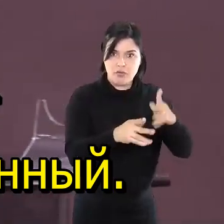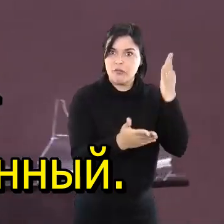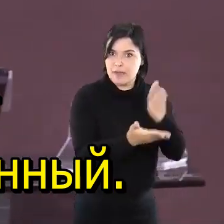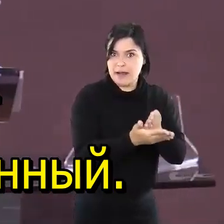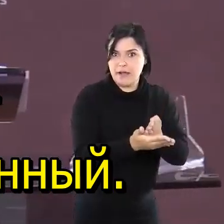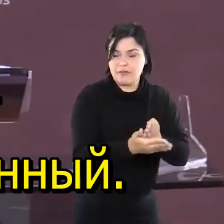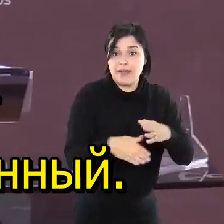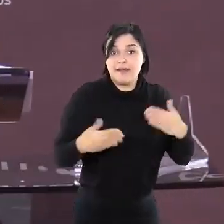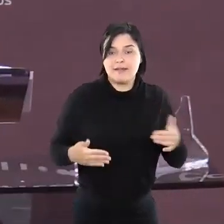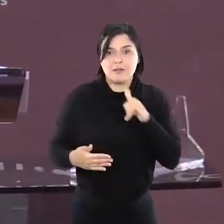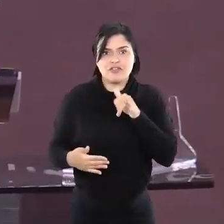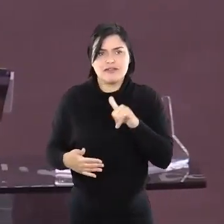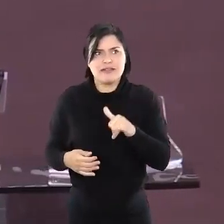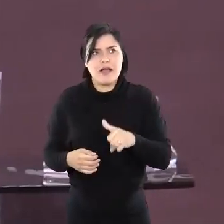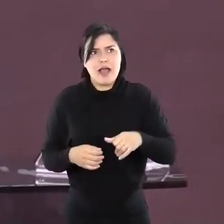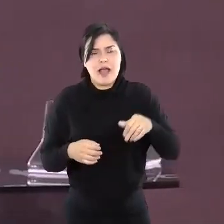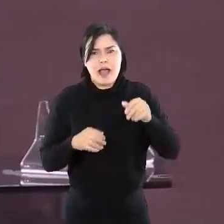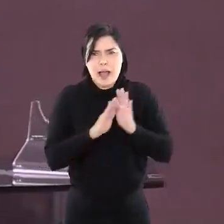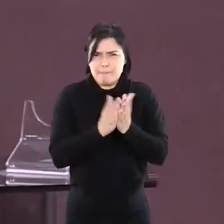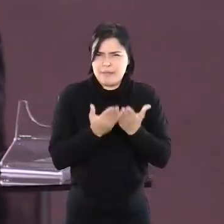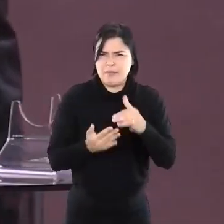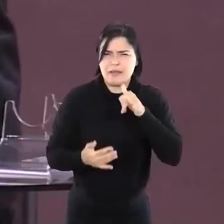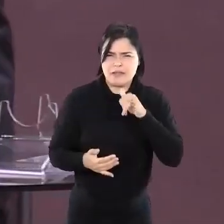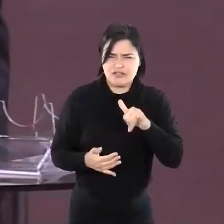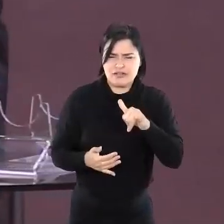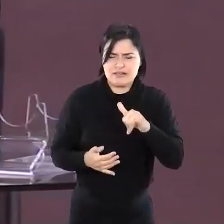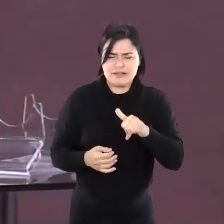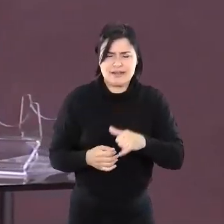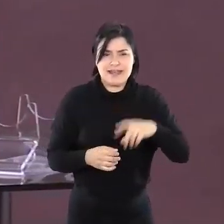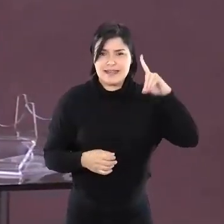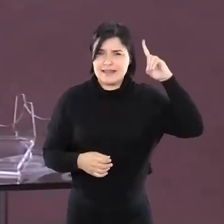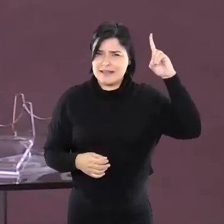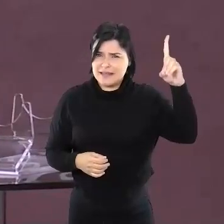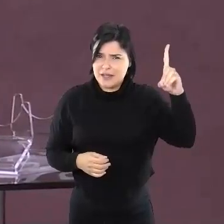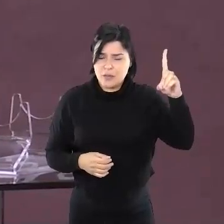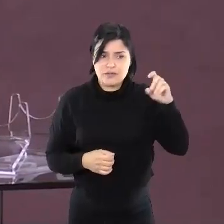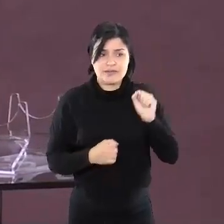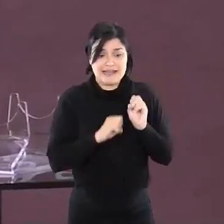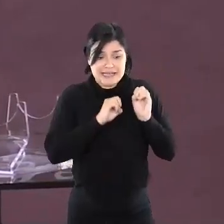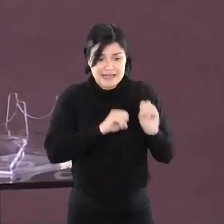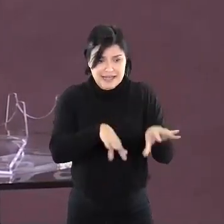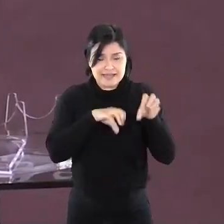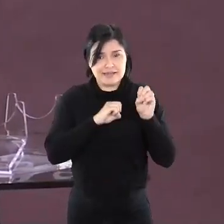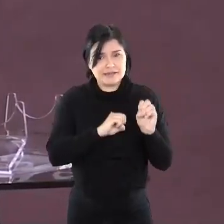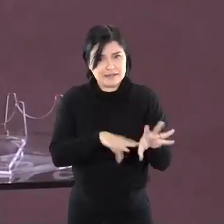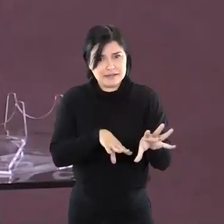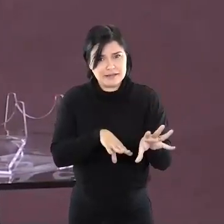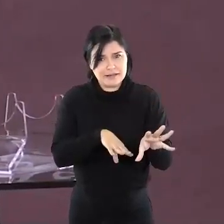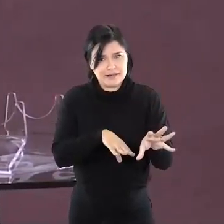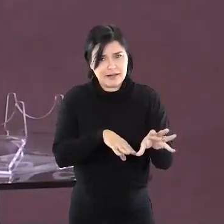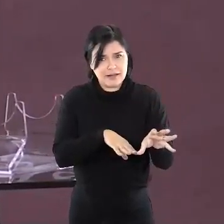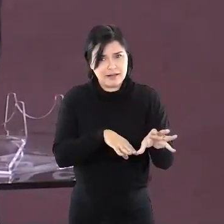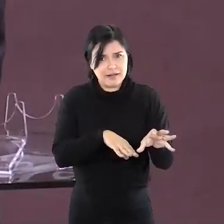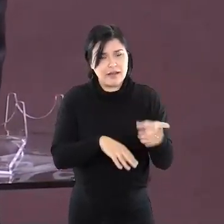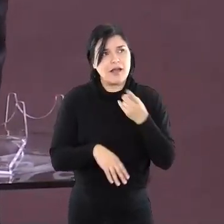aos pecadores. A Bíblia diz que Deus, ele nos ensina a sua boa vontade.